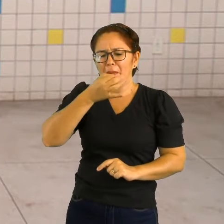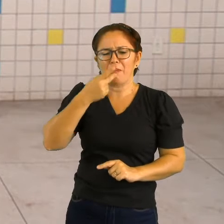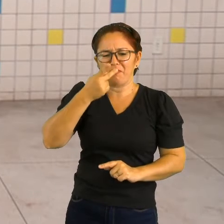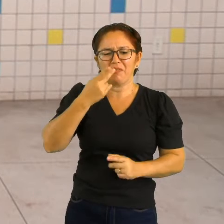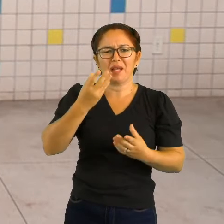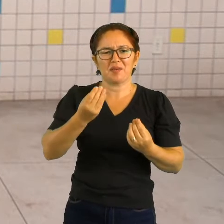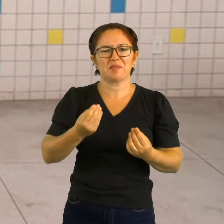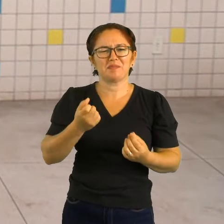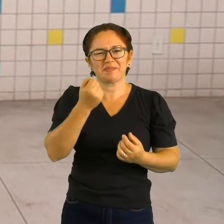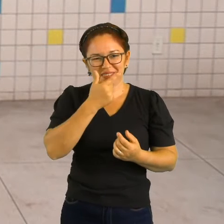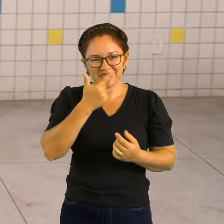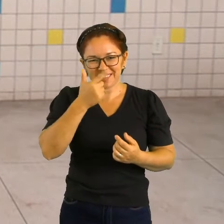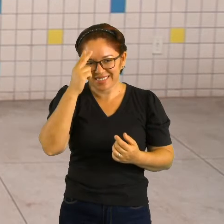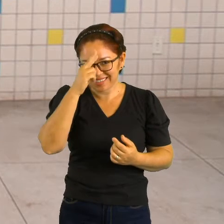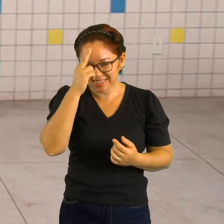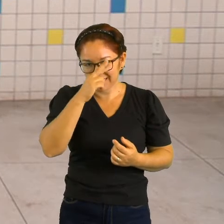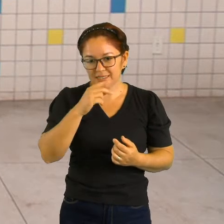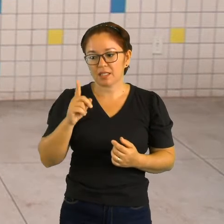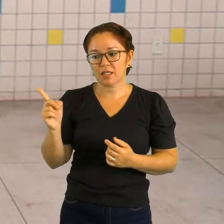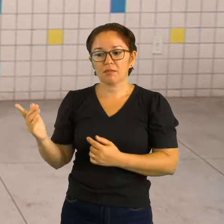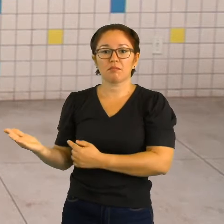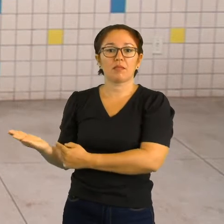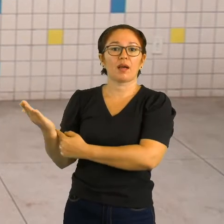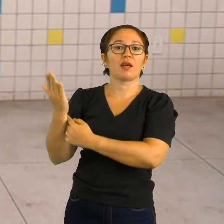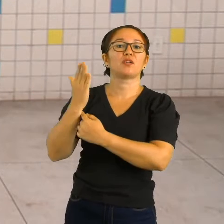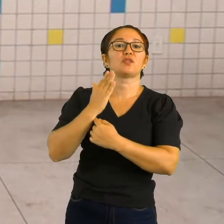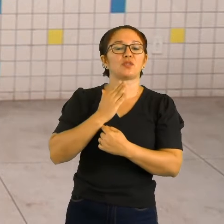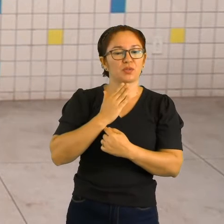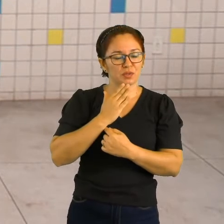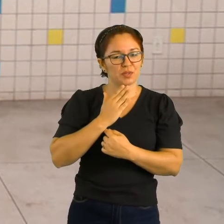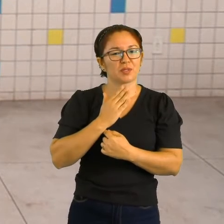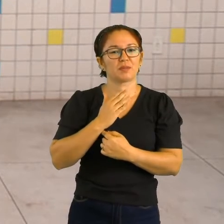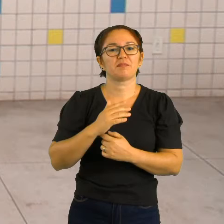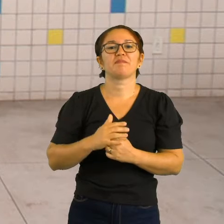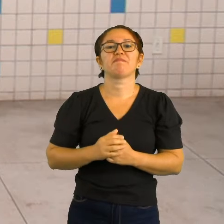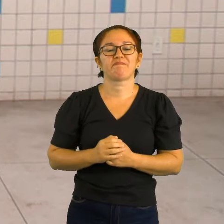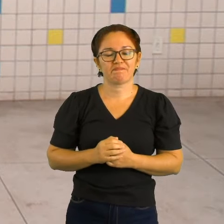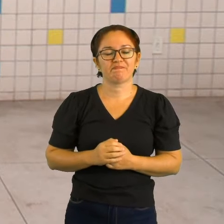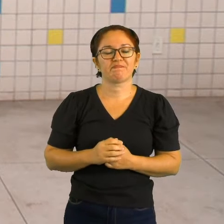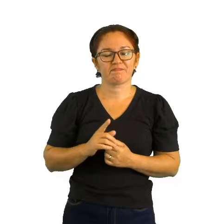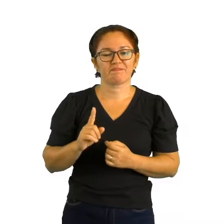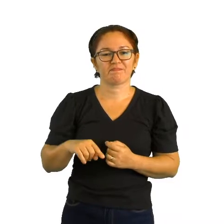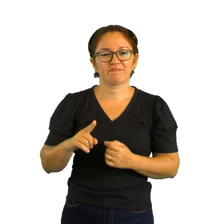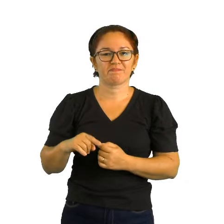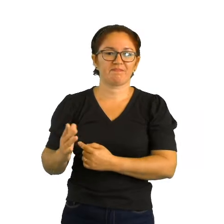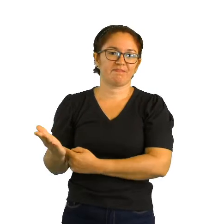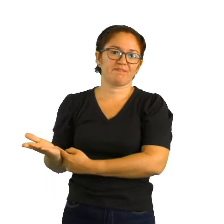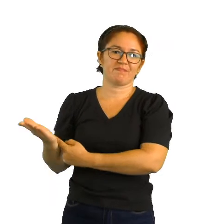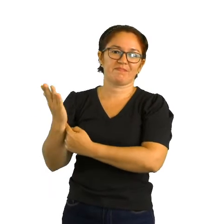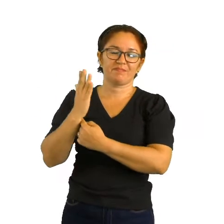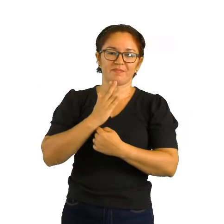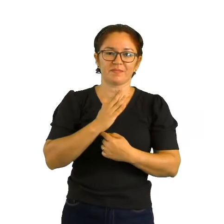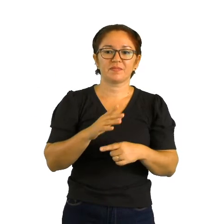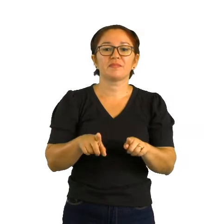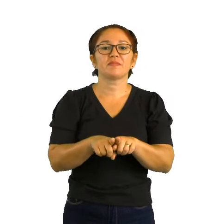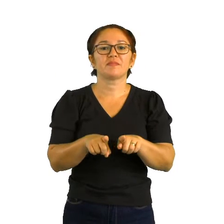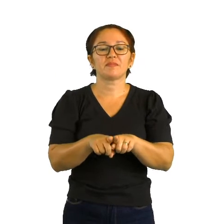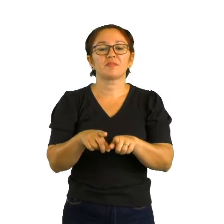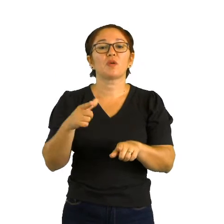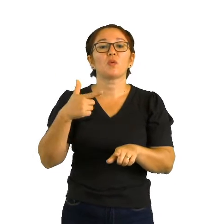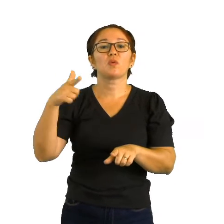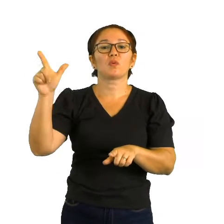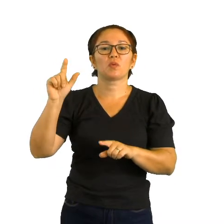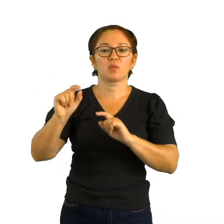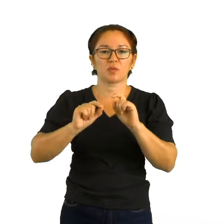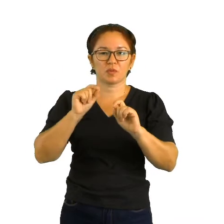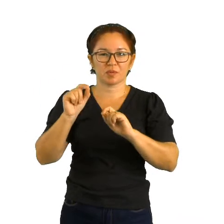lá na história. Ele é o auxiliar do Shrek, na história dele. Nós temos também